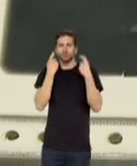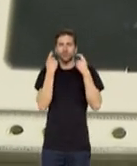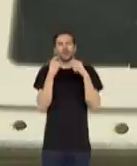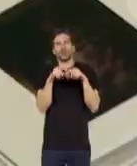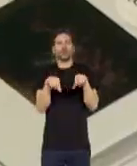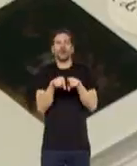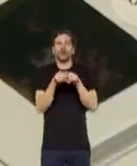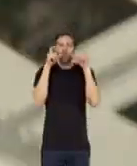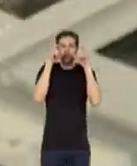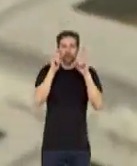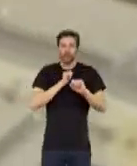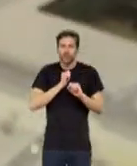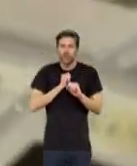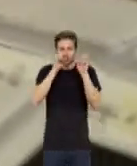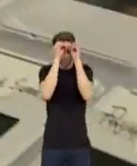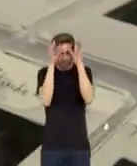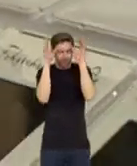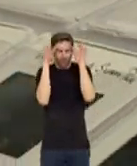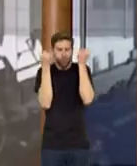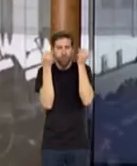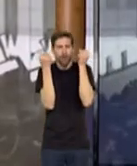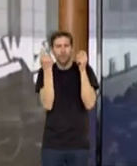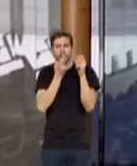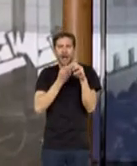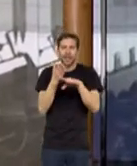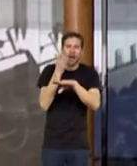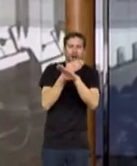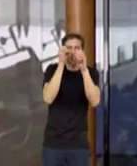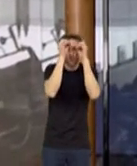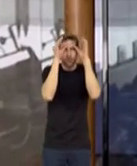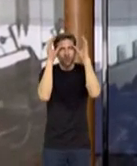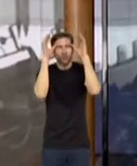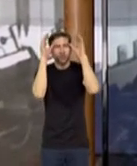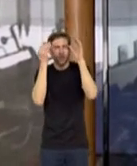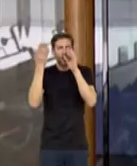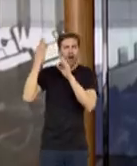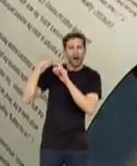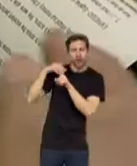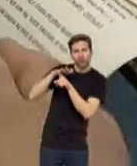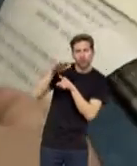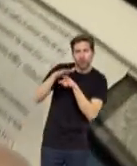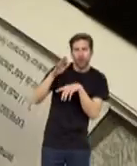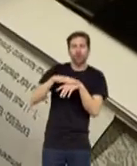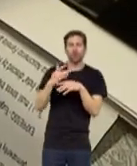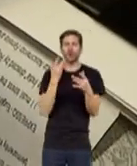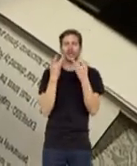fotografia que eu faço, especificamente, sem imaginar a contaminação que ela sofreu através das artes do